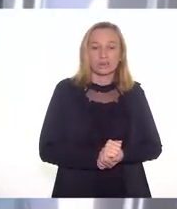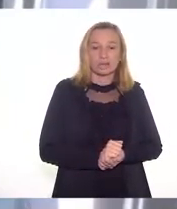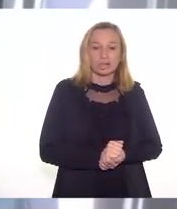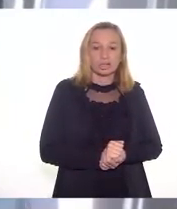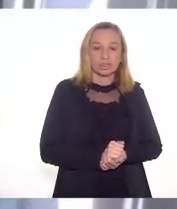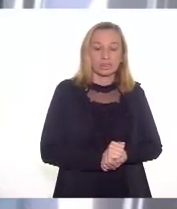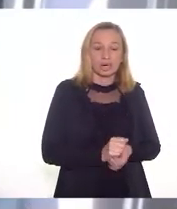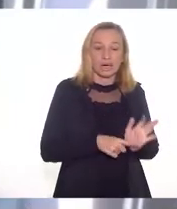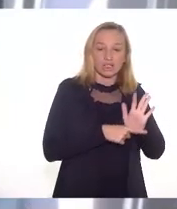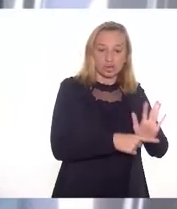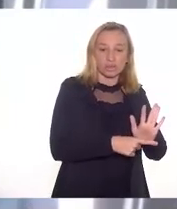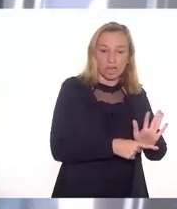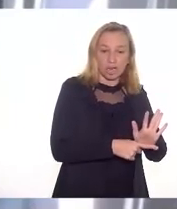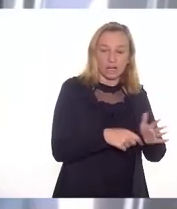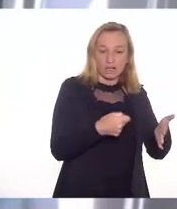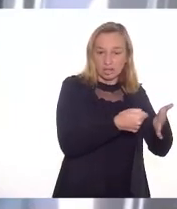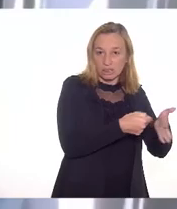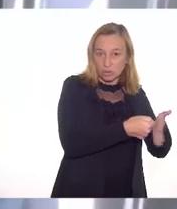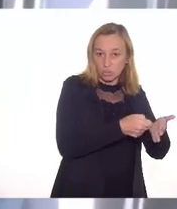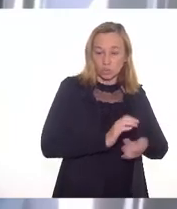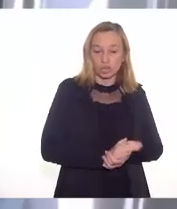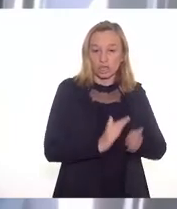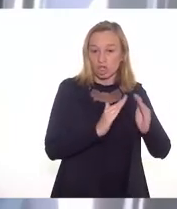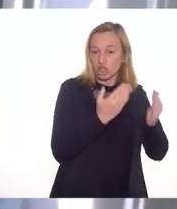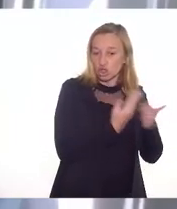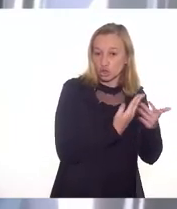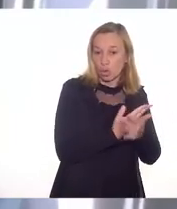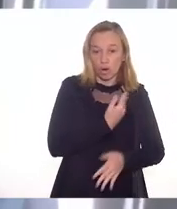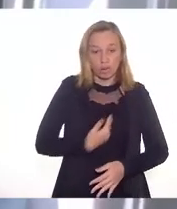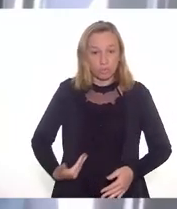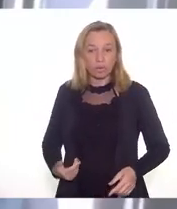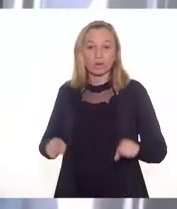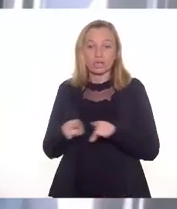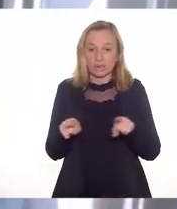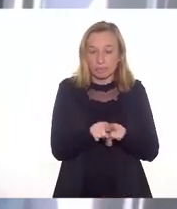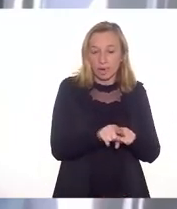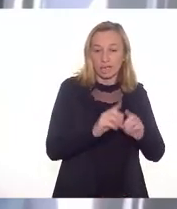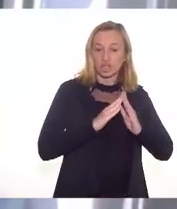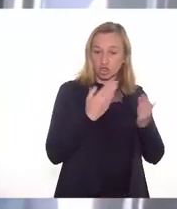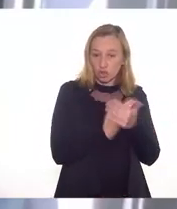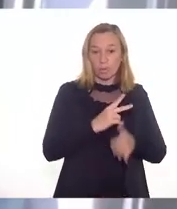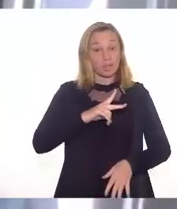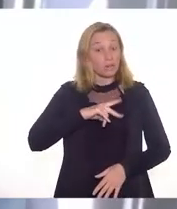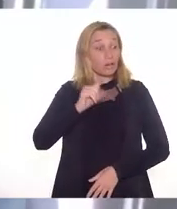para atender denúncias oriundas de escolas públicas quanto de escolas privadas, não é isso?